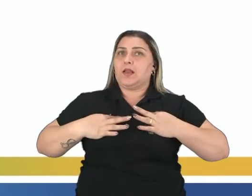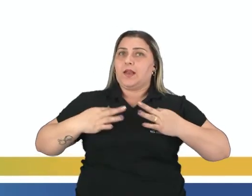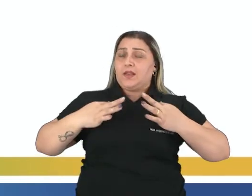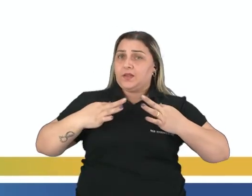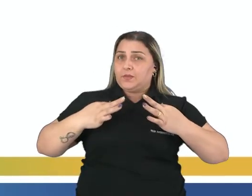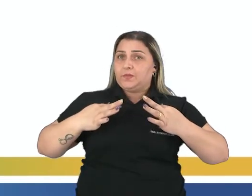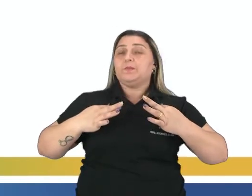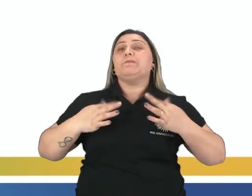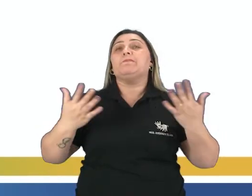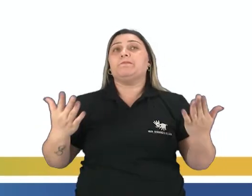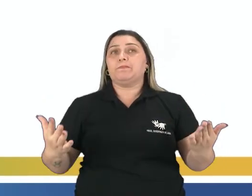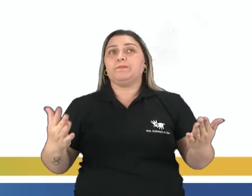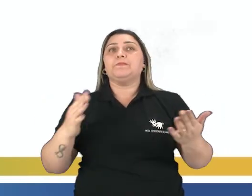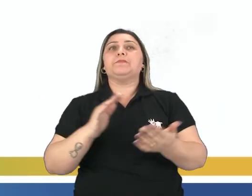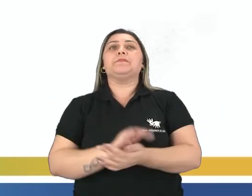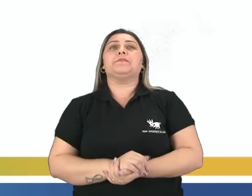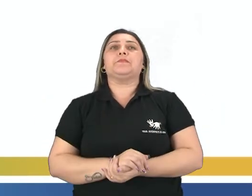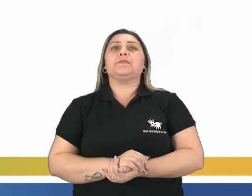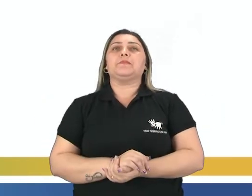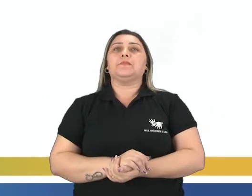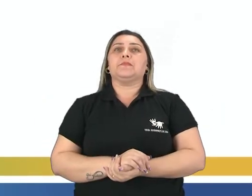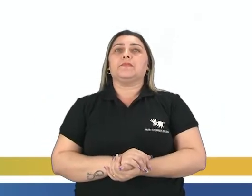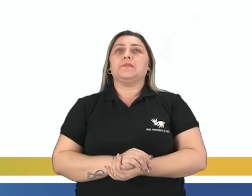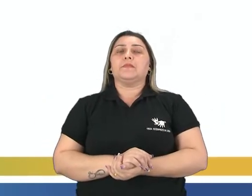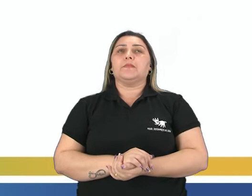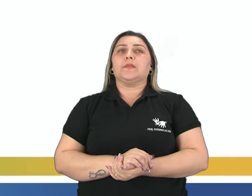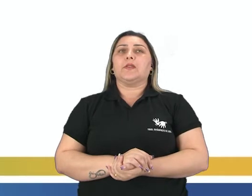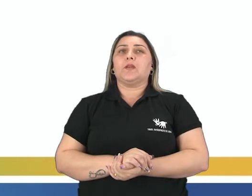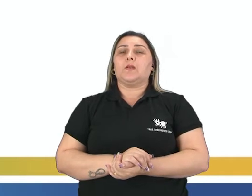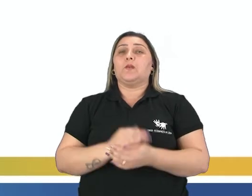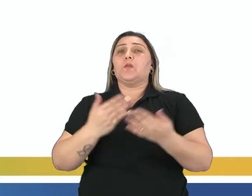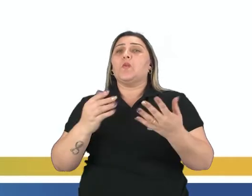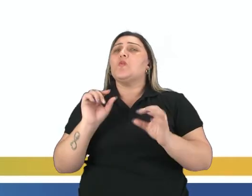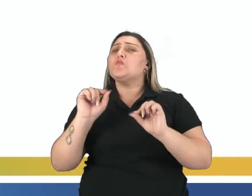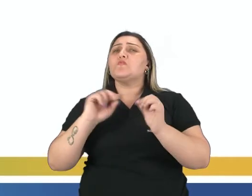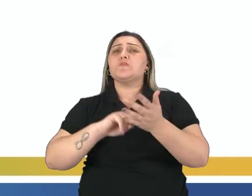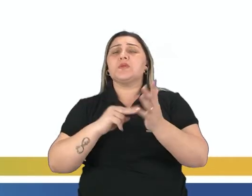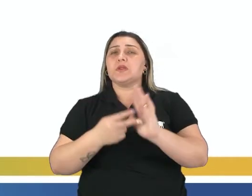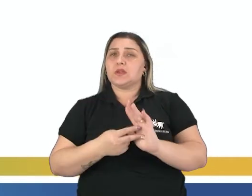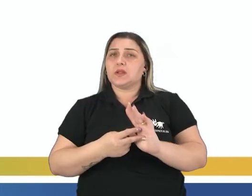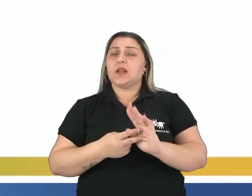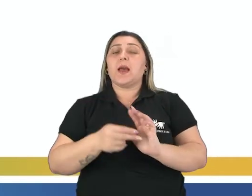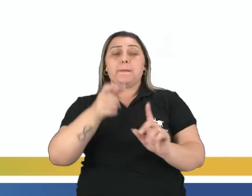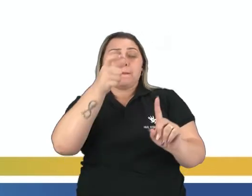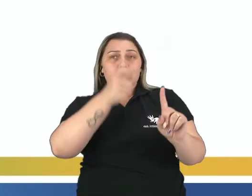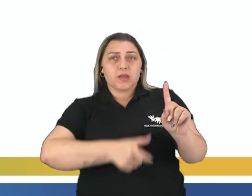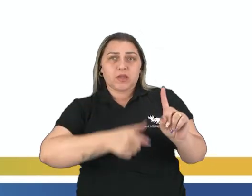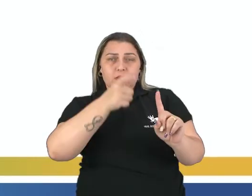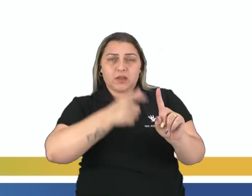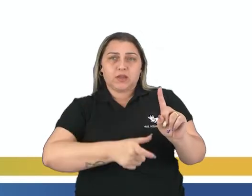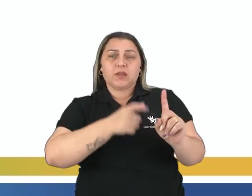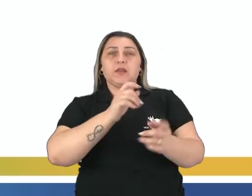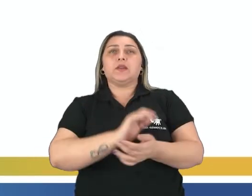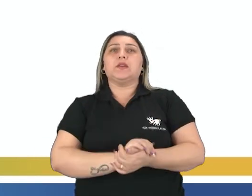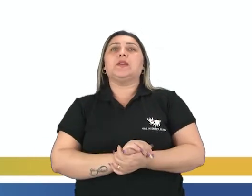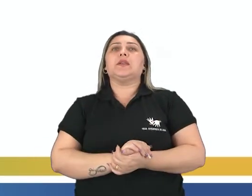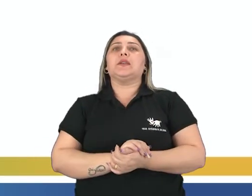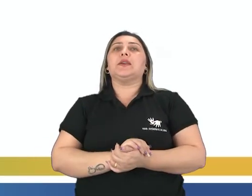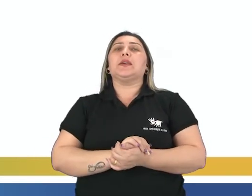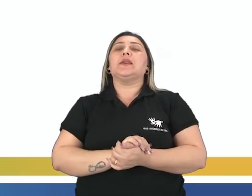né, tipificados e estereotipados, ou seja, eles eram personagens que